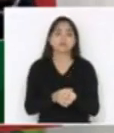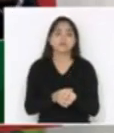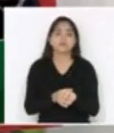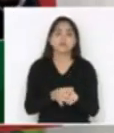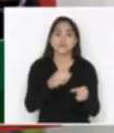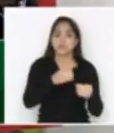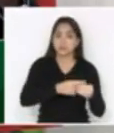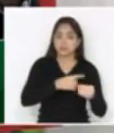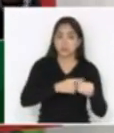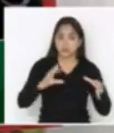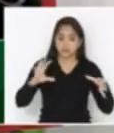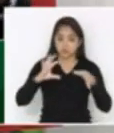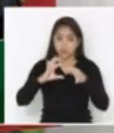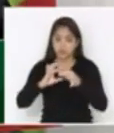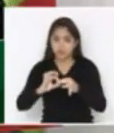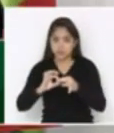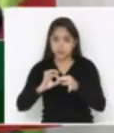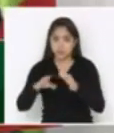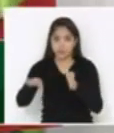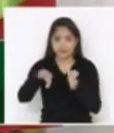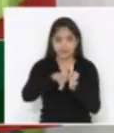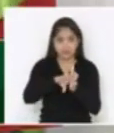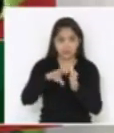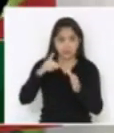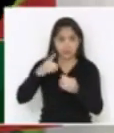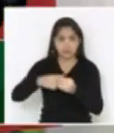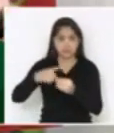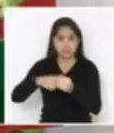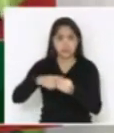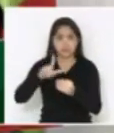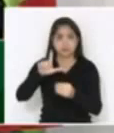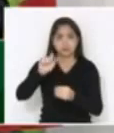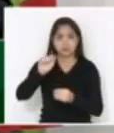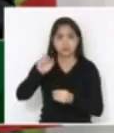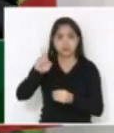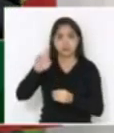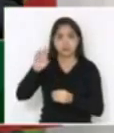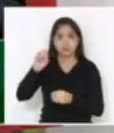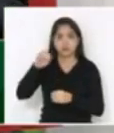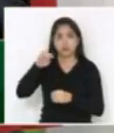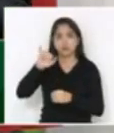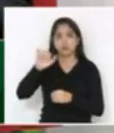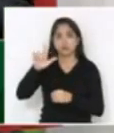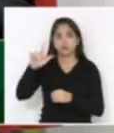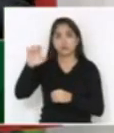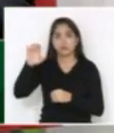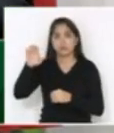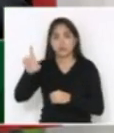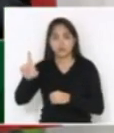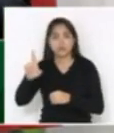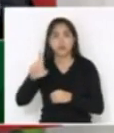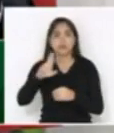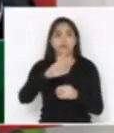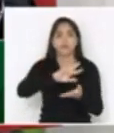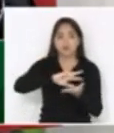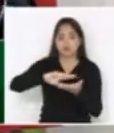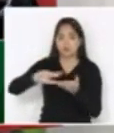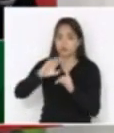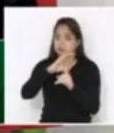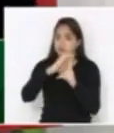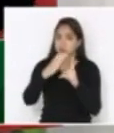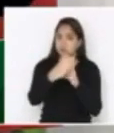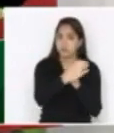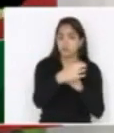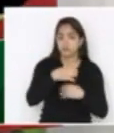uma ligação de Uruçanga a Lauro Miller. Para passar em Santana, passa em muitas comunidades. Então, é um sentimento da